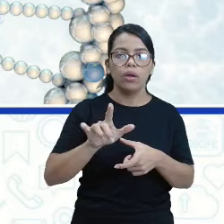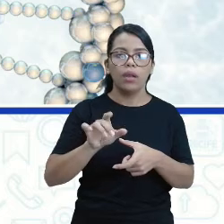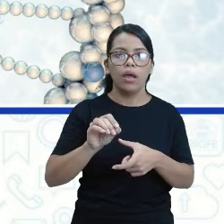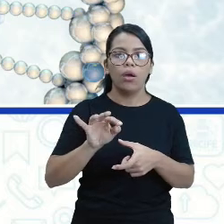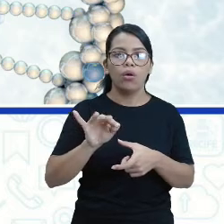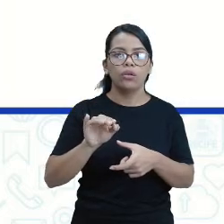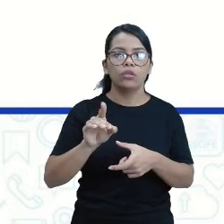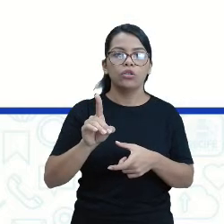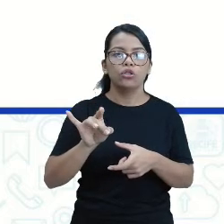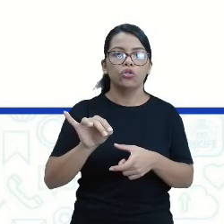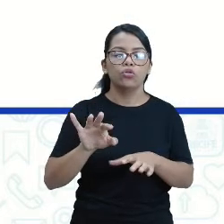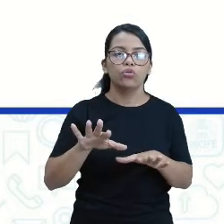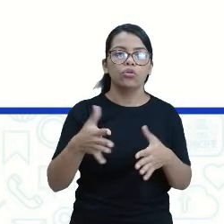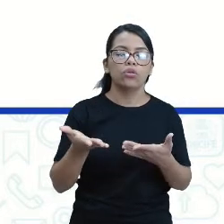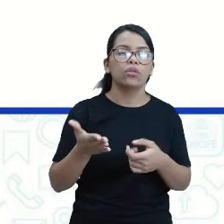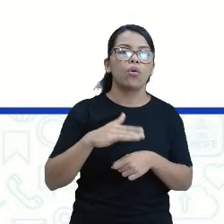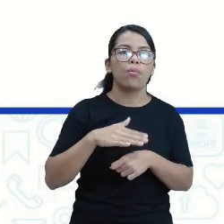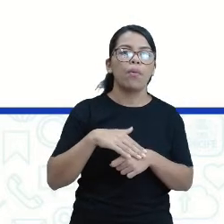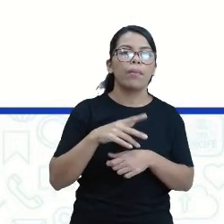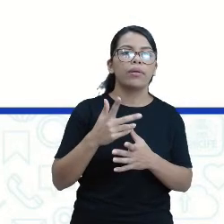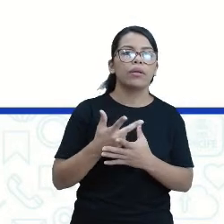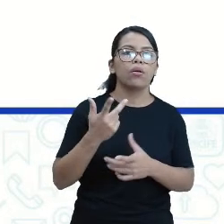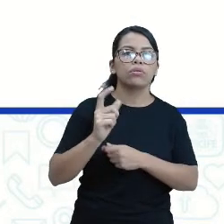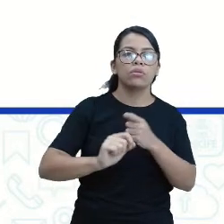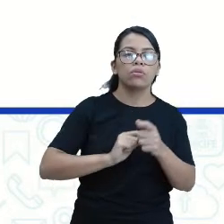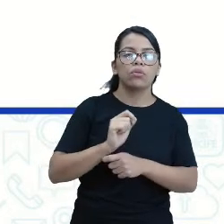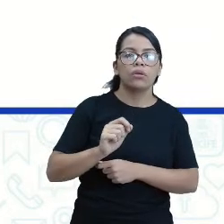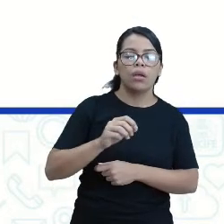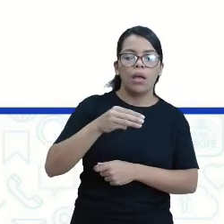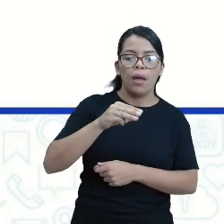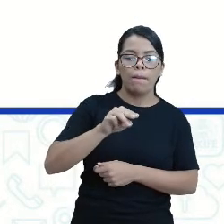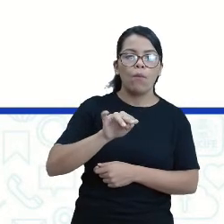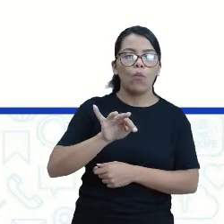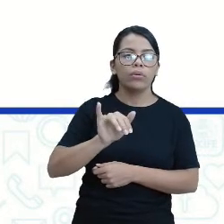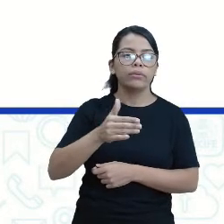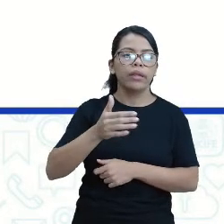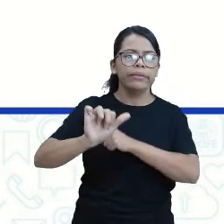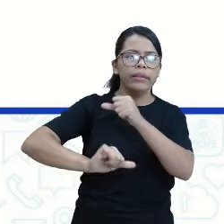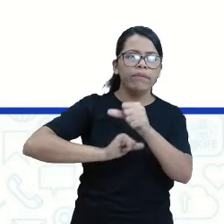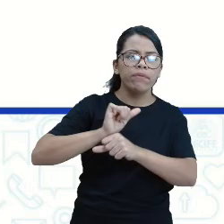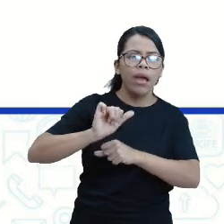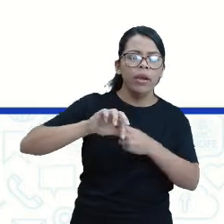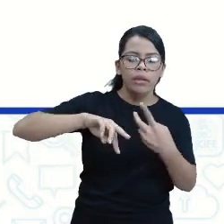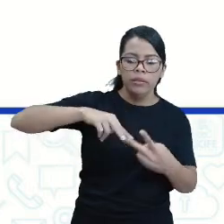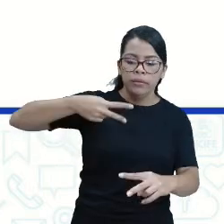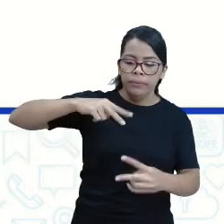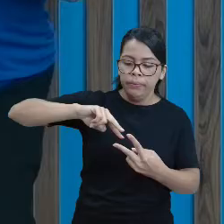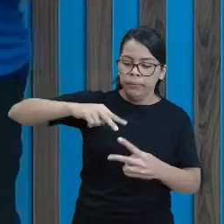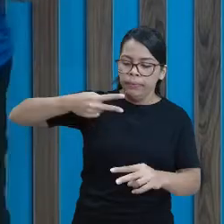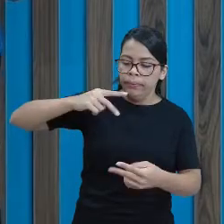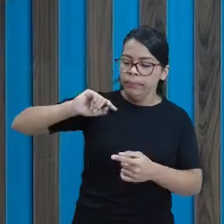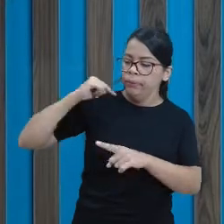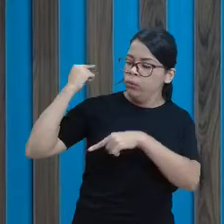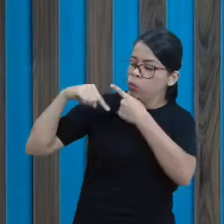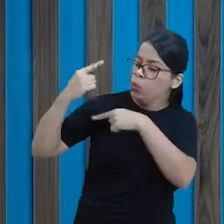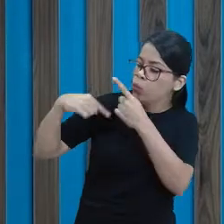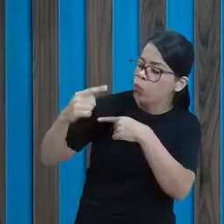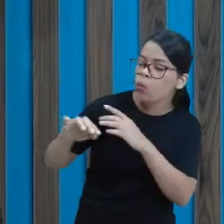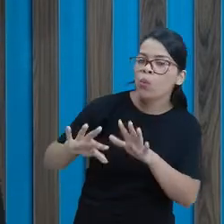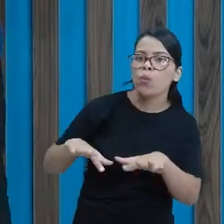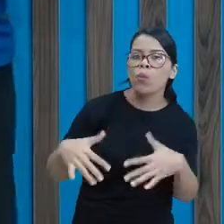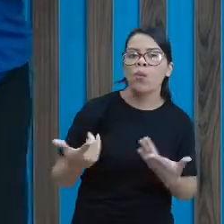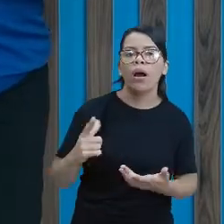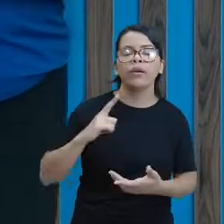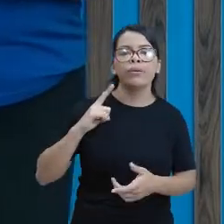aí que vai ocorrer, ó, as mutações genéticas, tá certo? Então, quando há transformações de uma